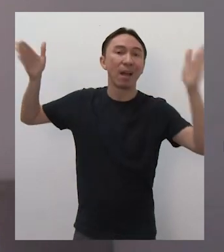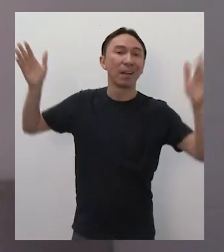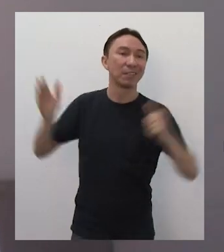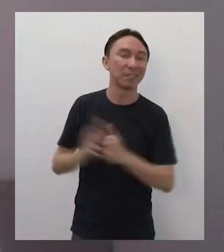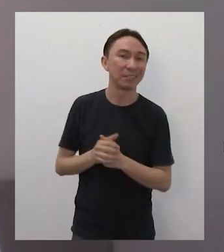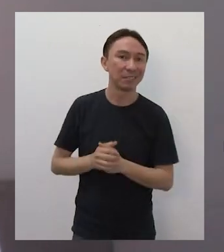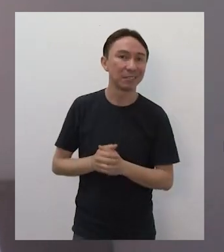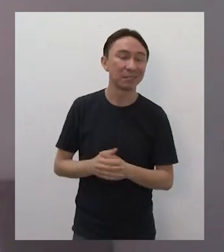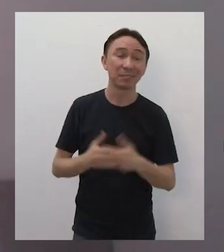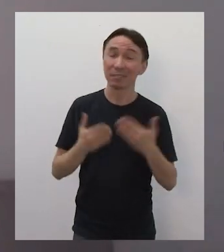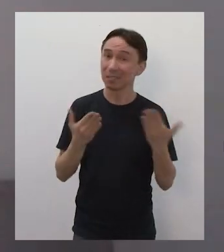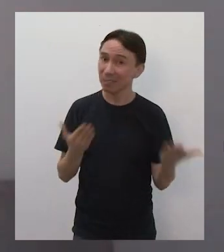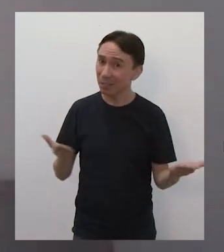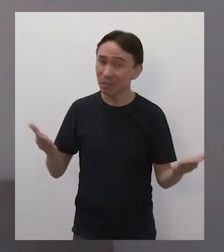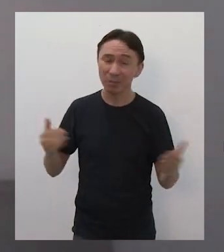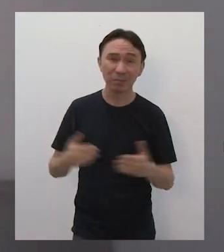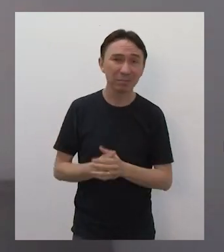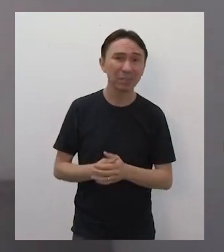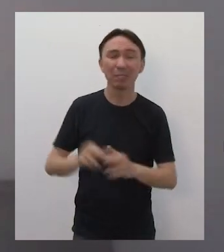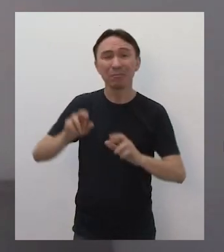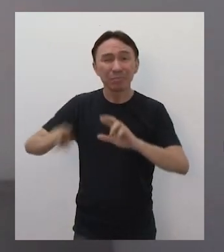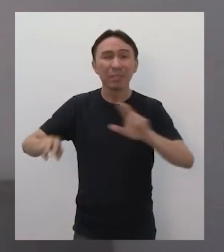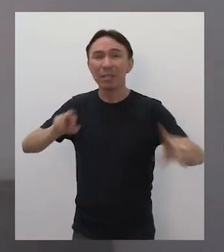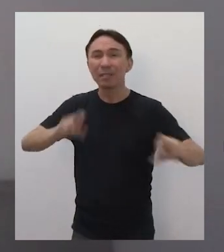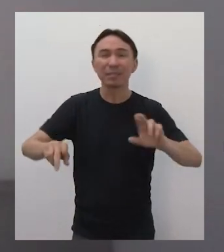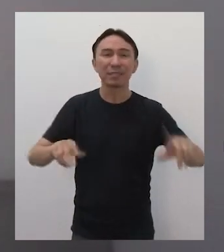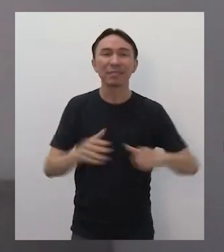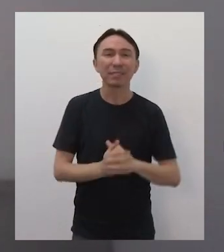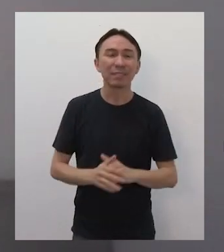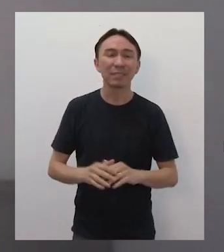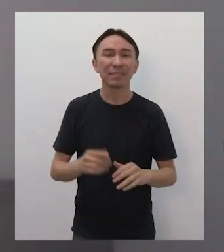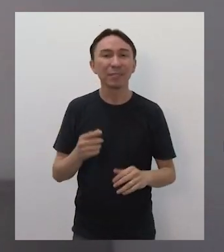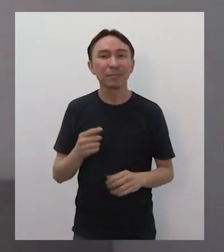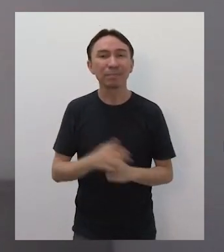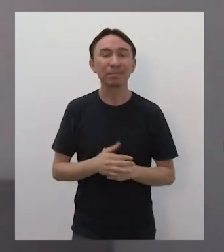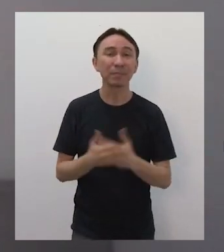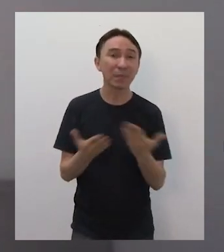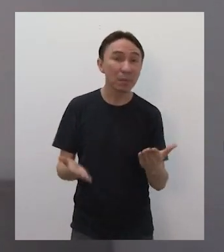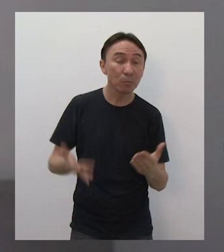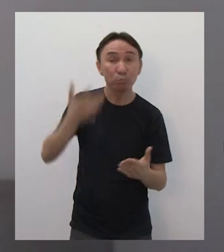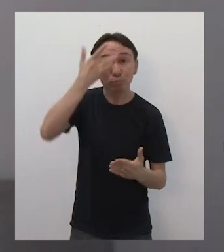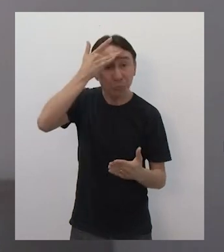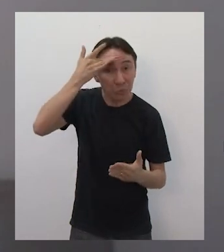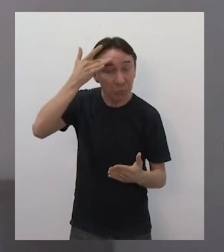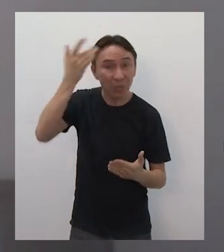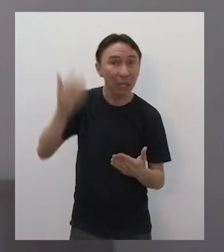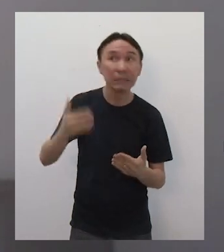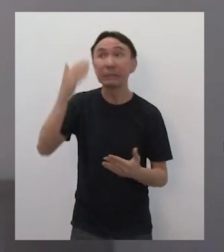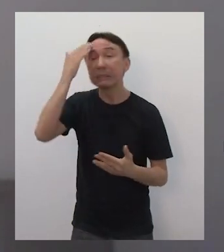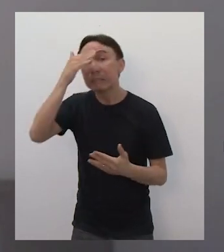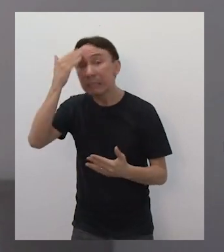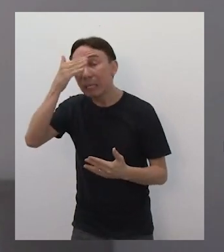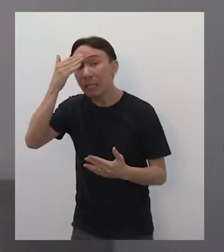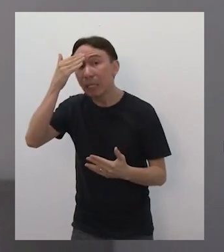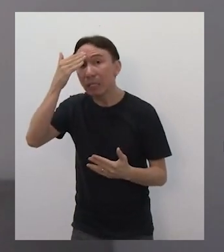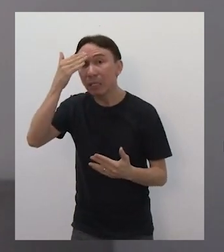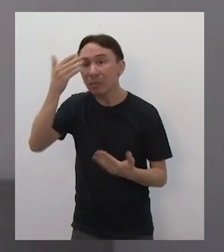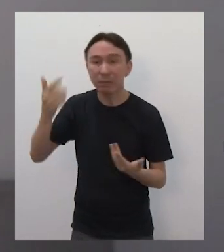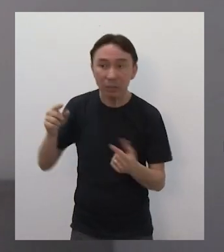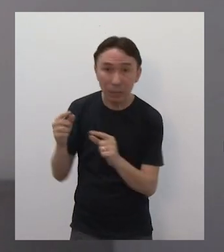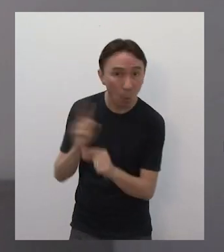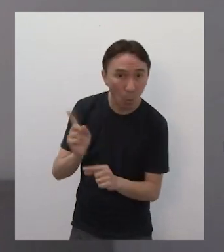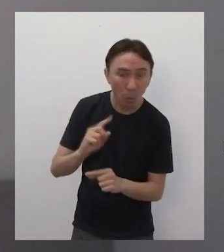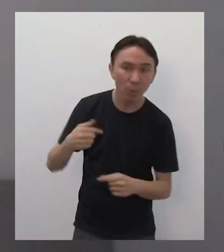expressa, diferentes maneiras de se expressar. Se a pessoa não está entendendo como eu estou falando, eu posso me expressar de uma outra